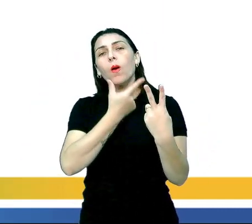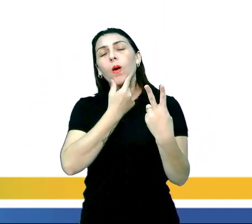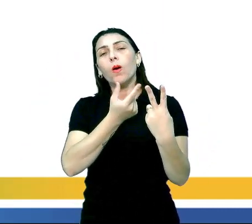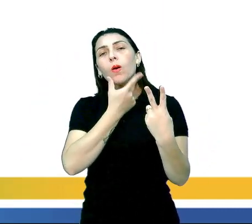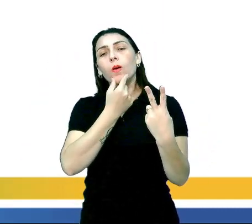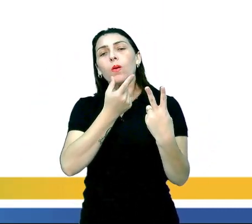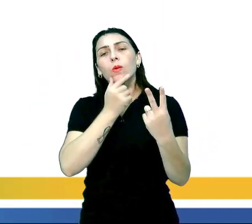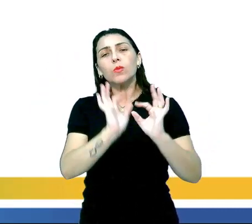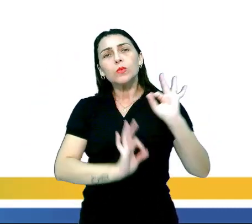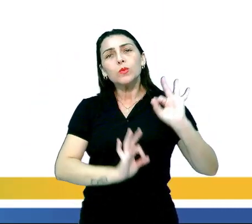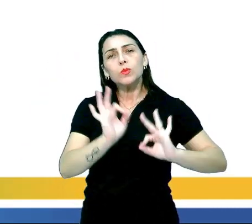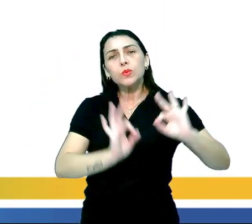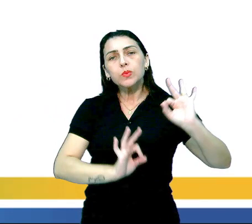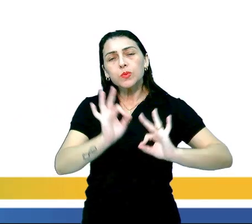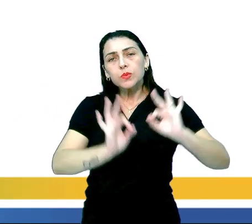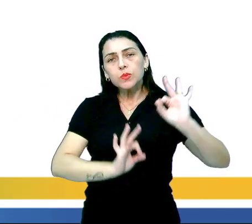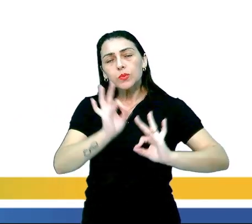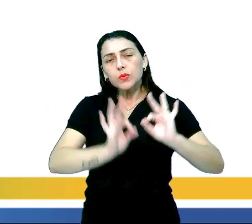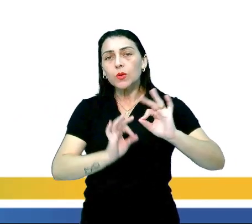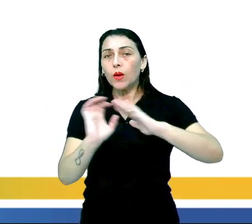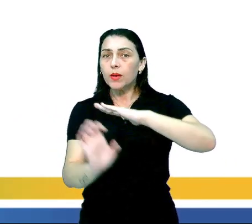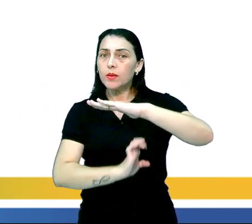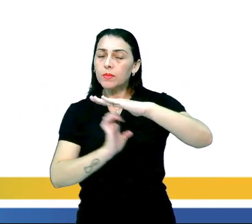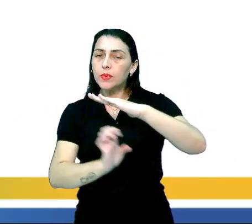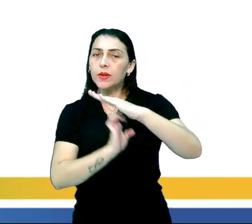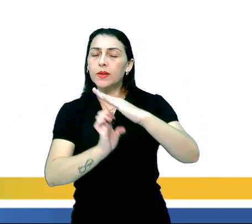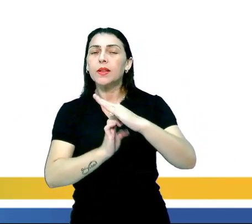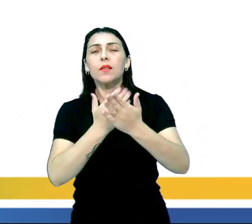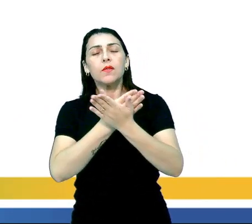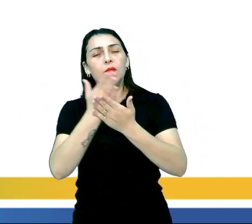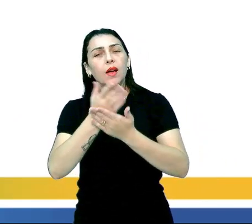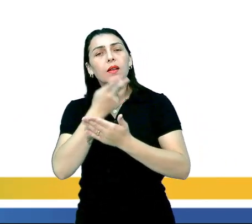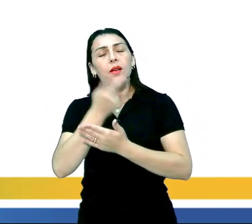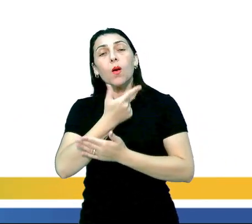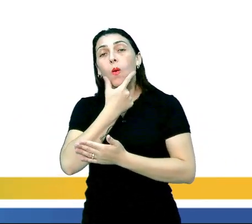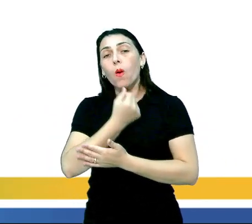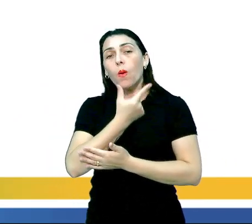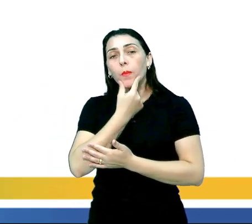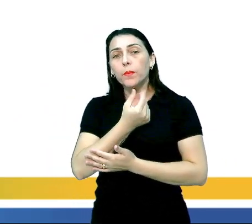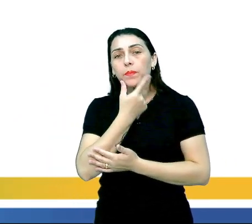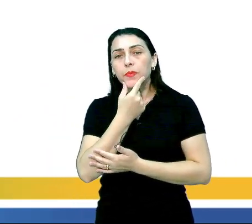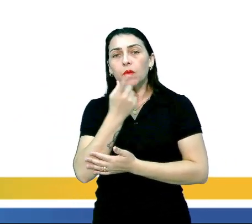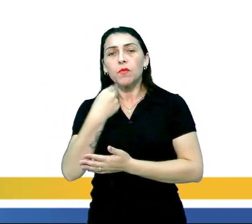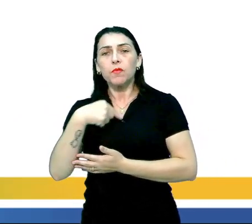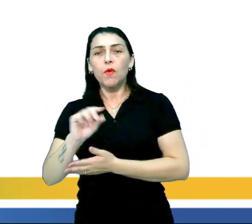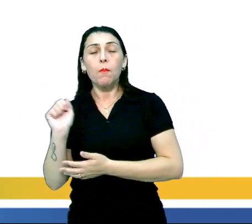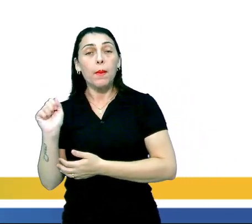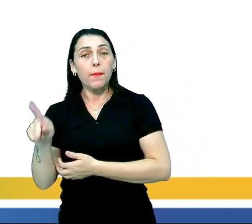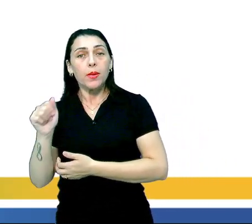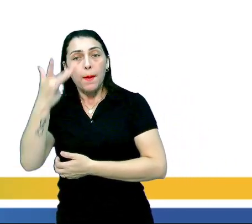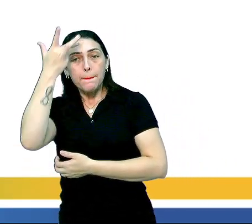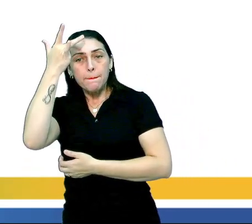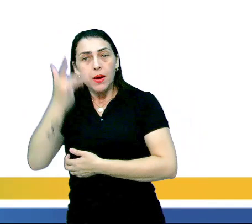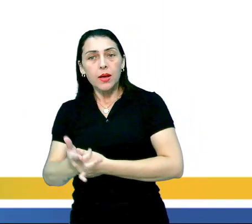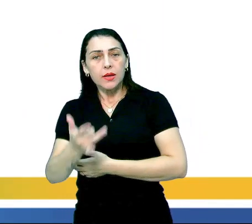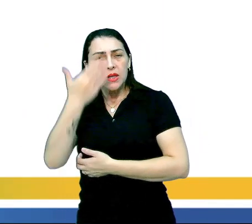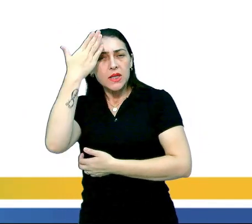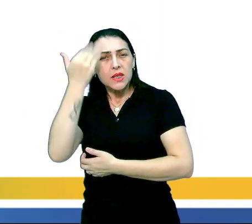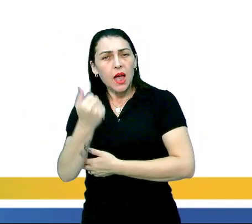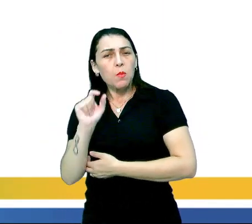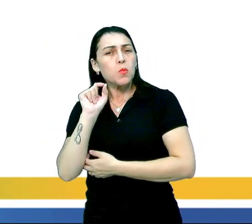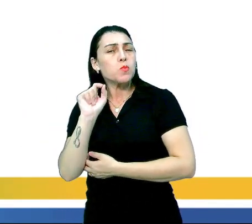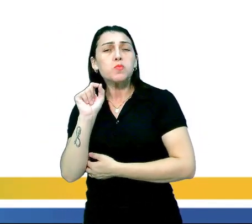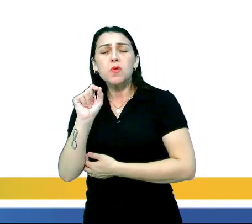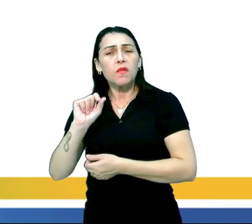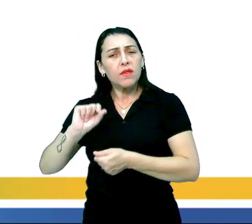uma linha de montagem. E um deles comenta o seguinte: vou me aposentar amanhã e sabe